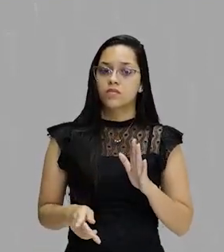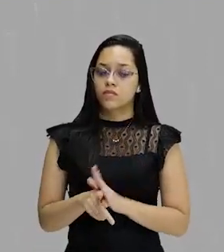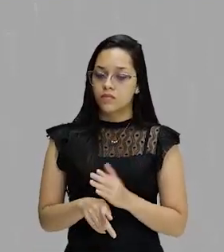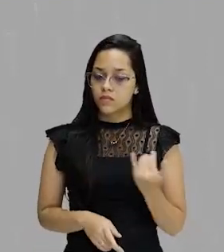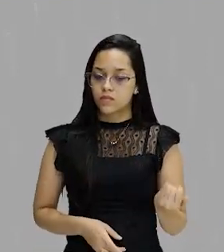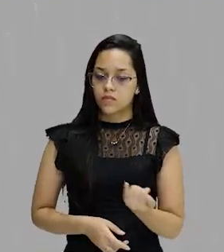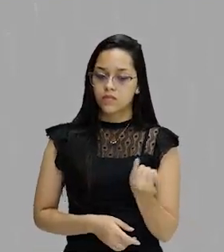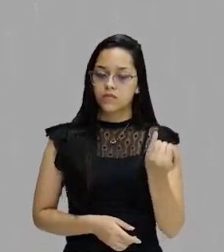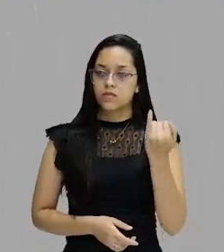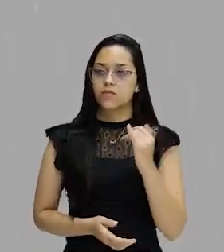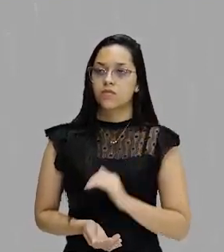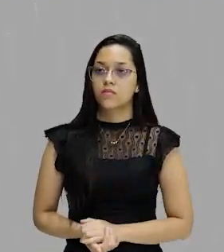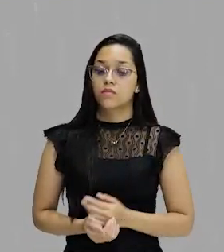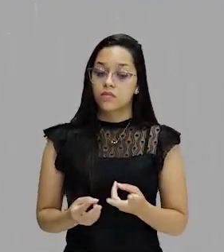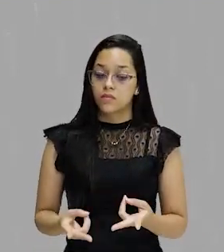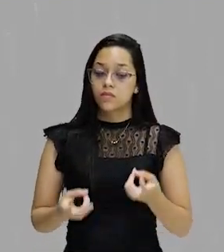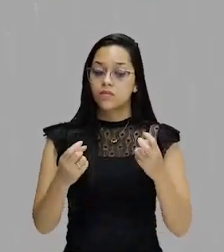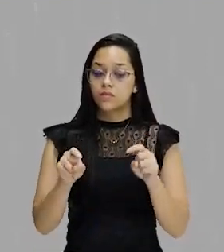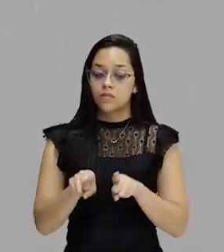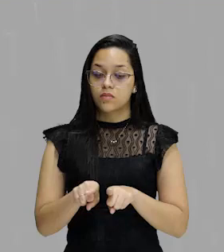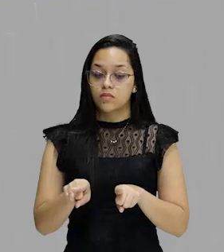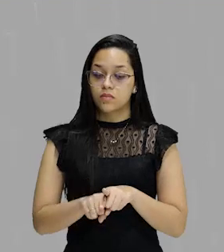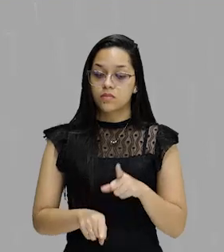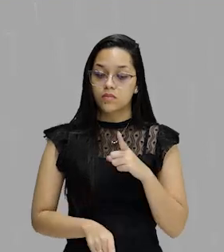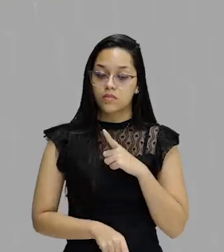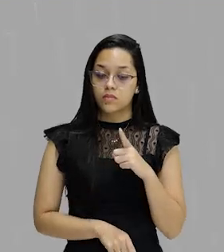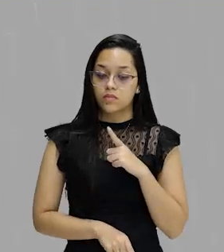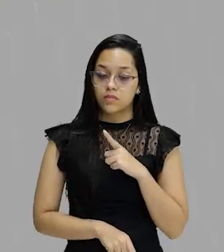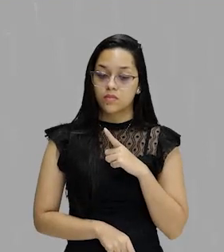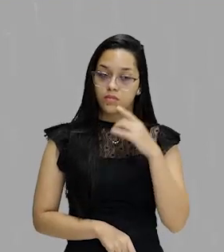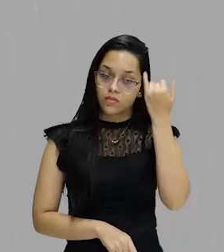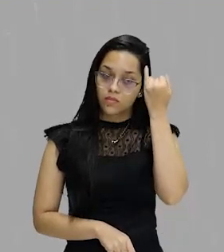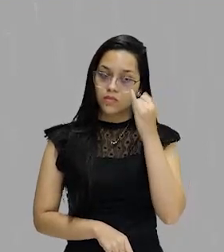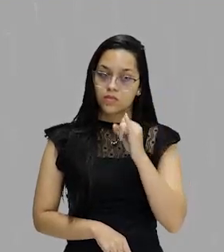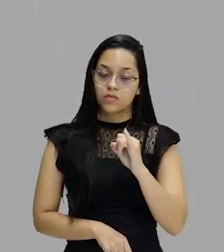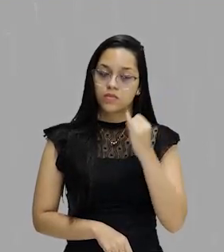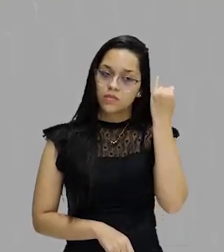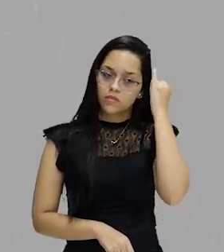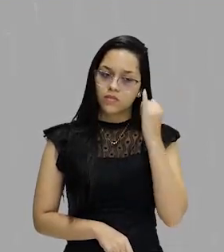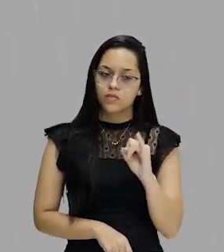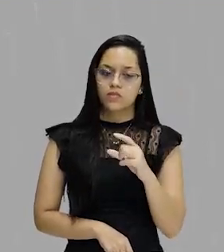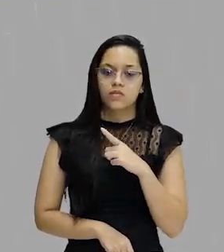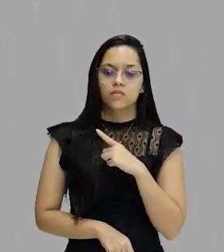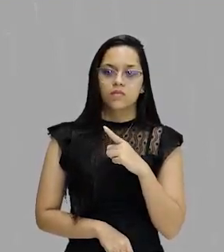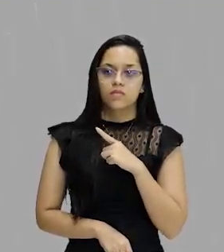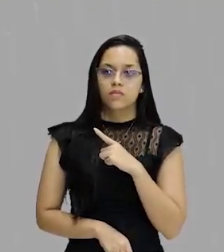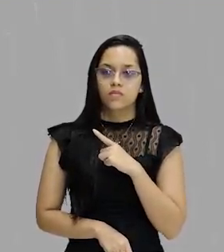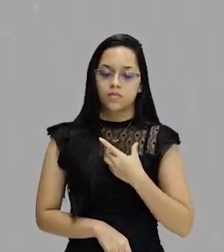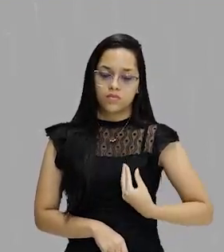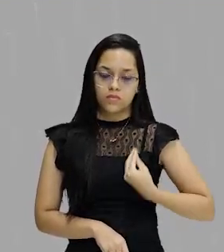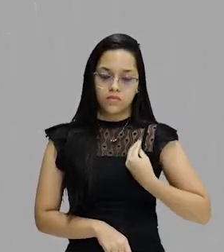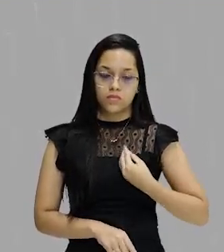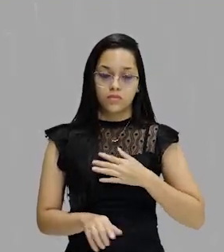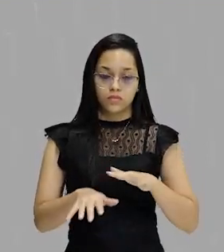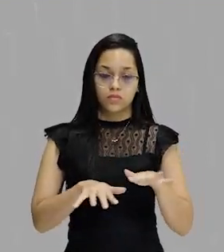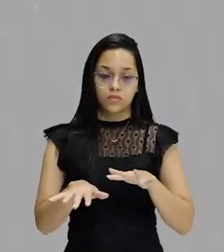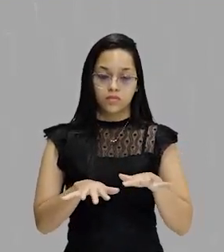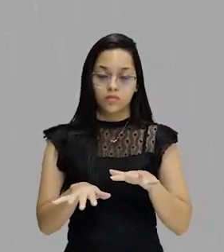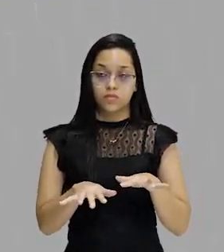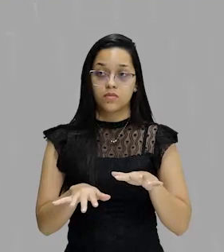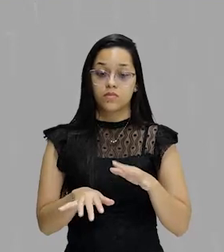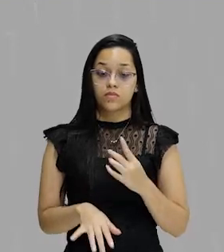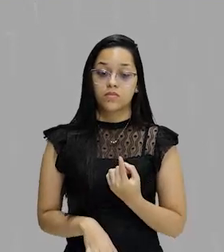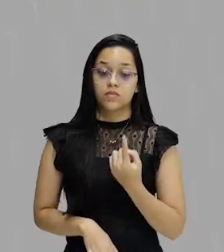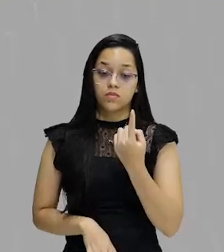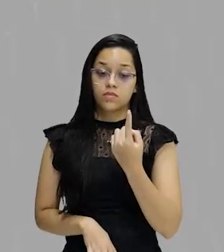importante. Observe que uma das ideologias que estiveram presentes nesses movimentos de resistência,